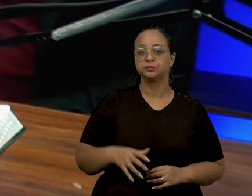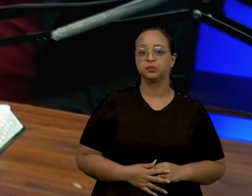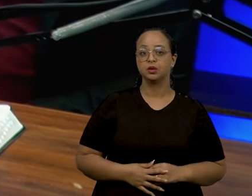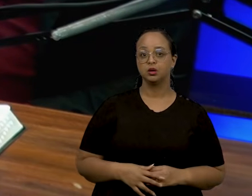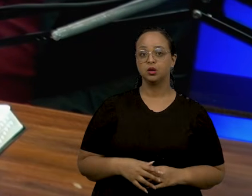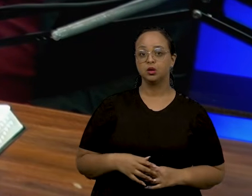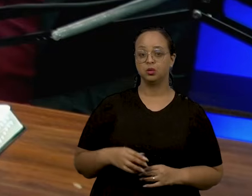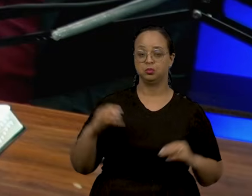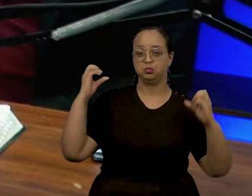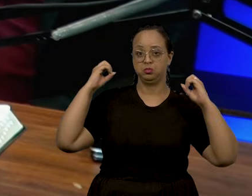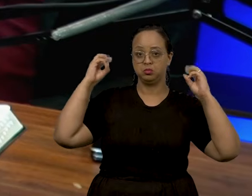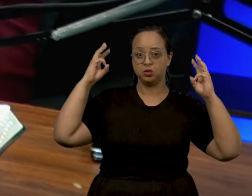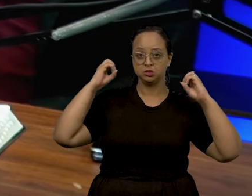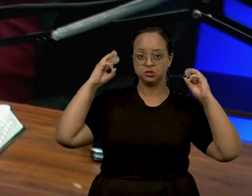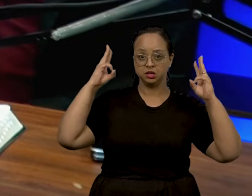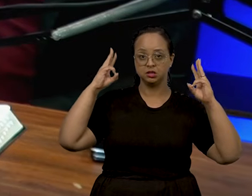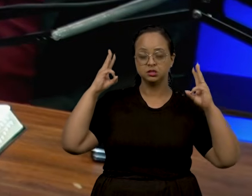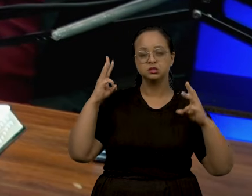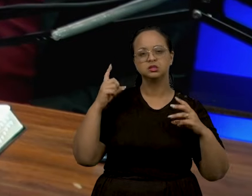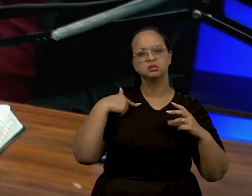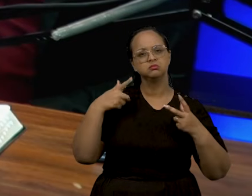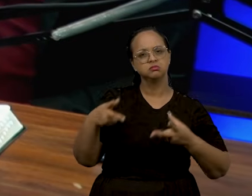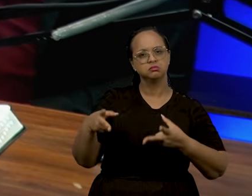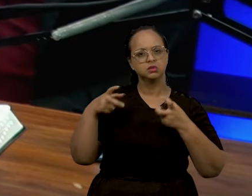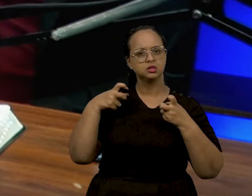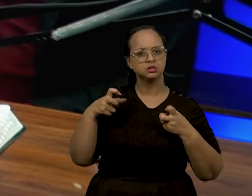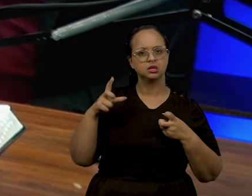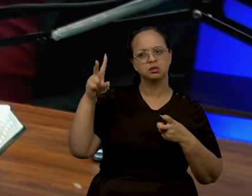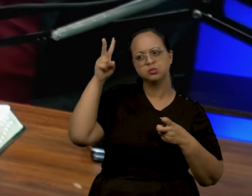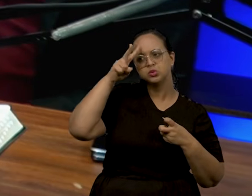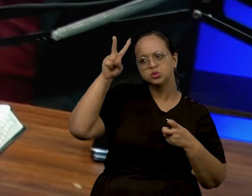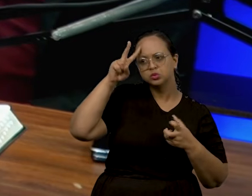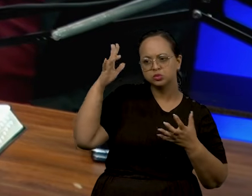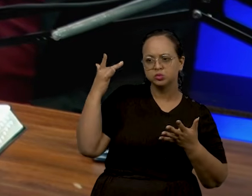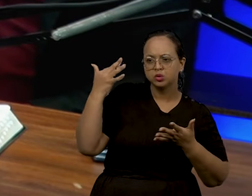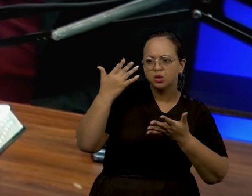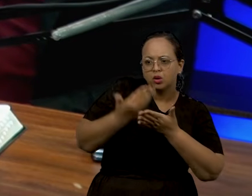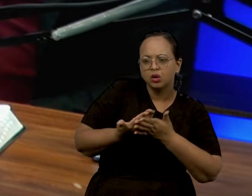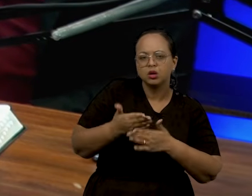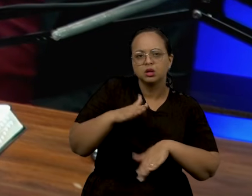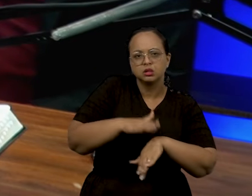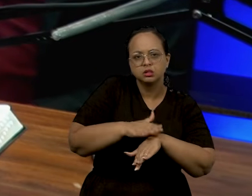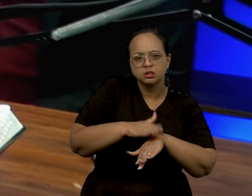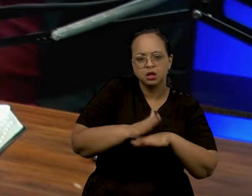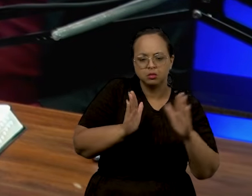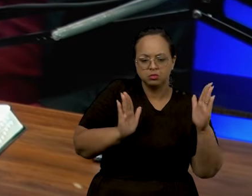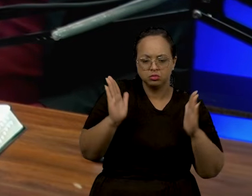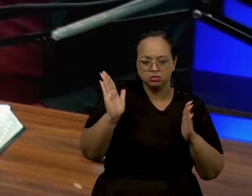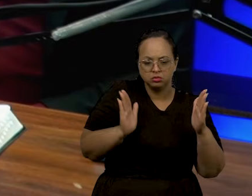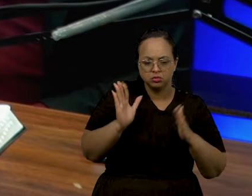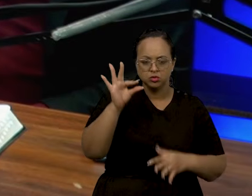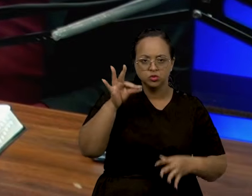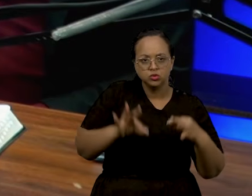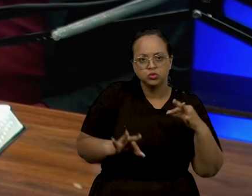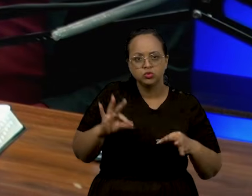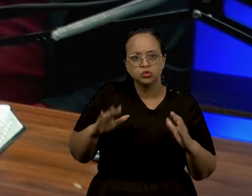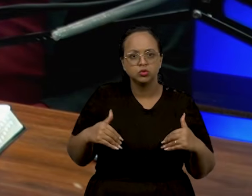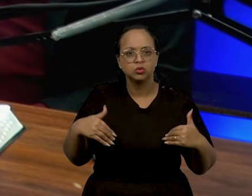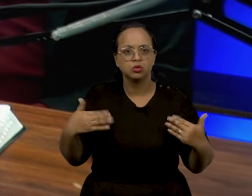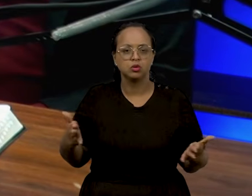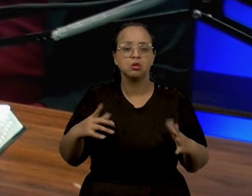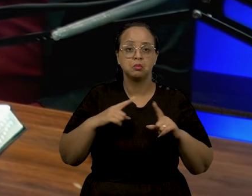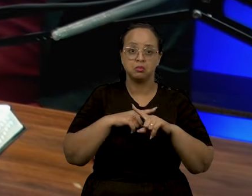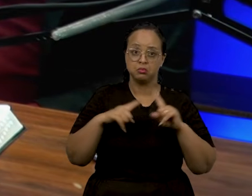Mas a gente vê que Moisés foi um homem que julgou as causas do povo, né? Foi aquele que recebeu do Senhor as leis, né, os mandamentos,